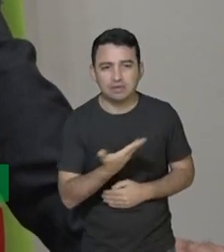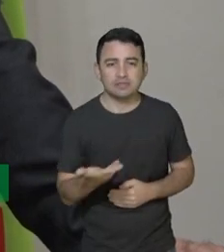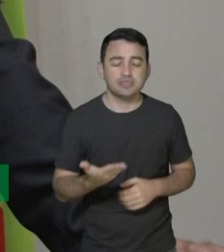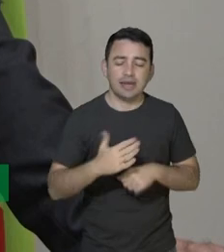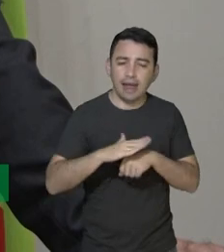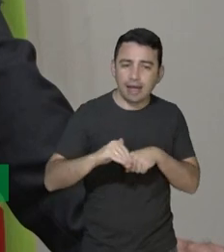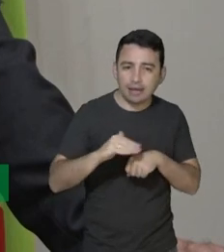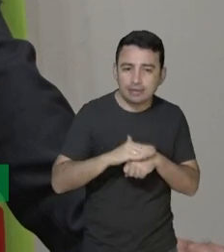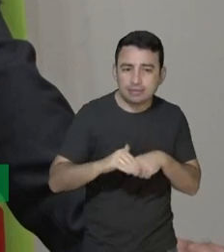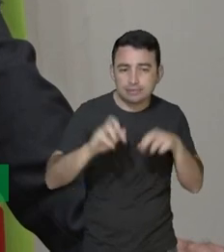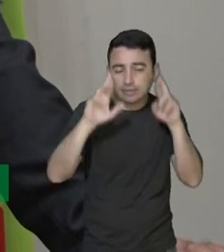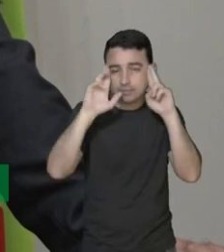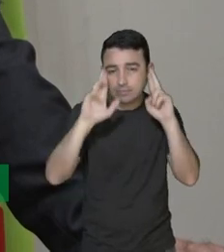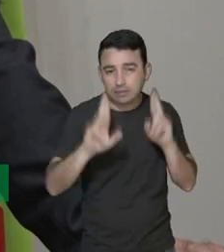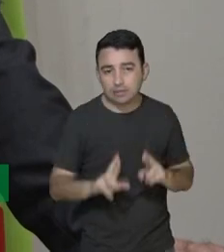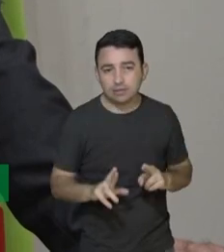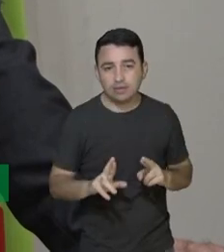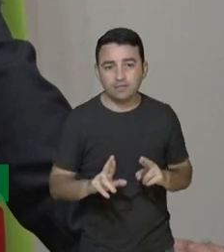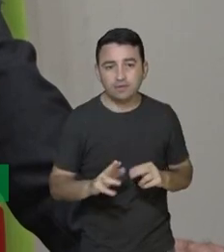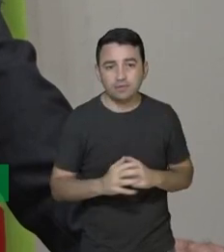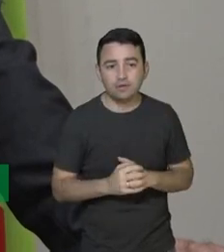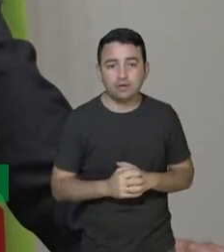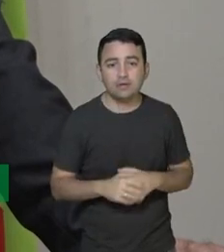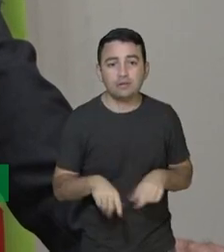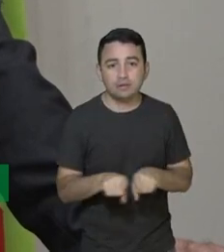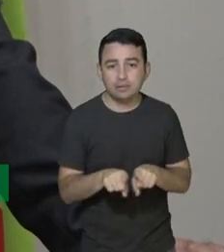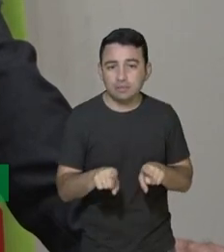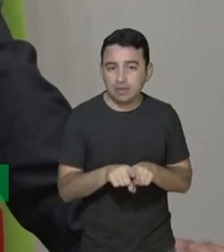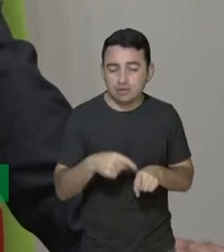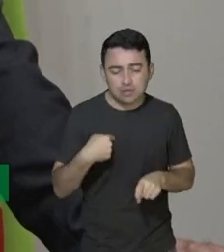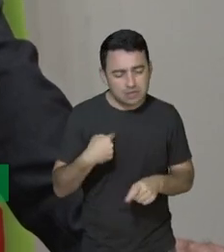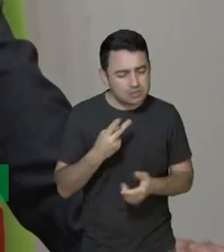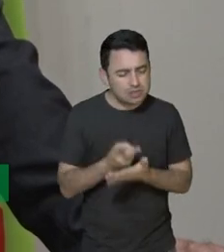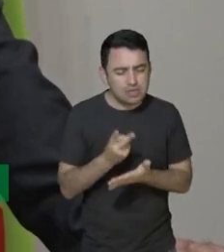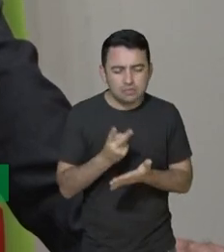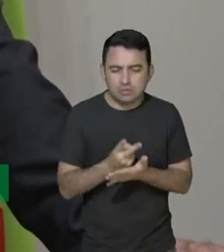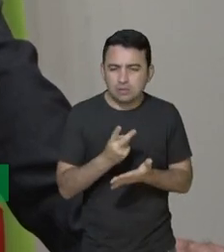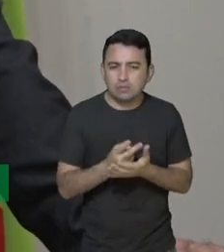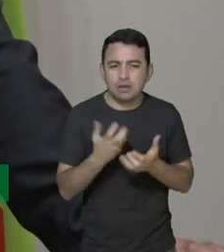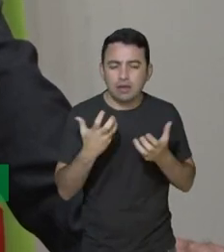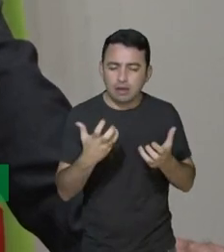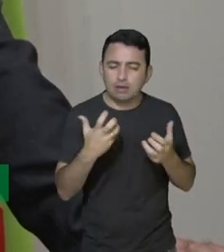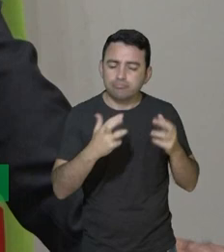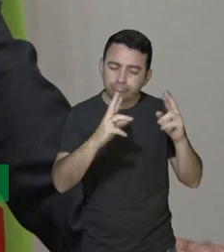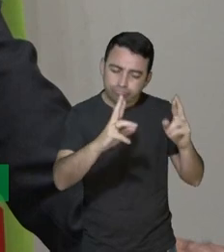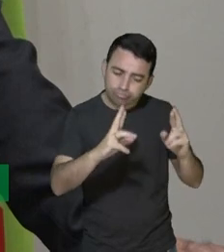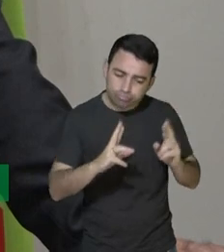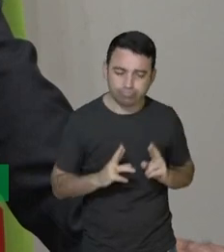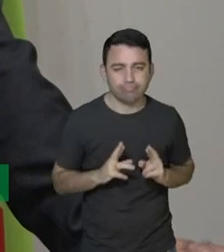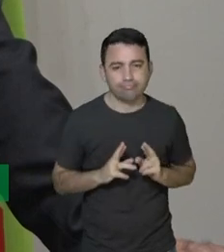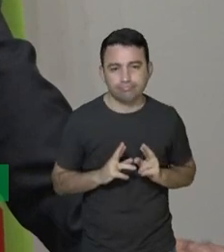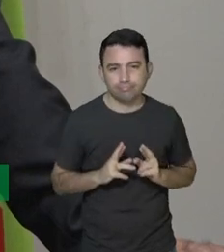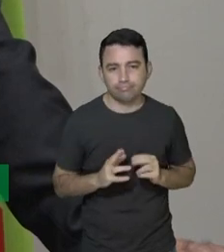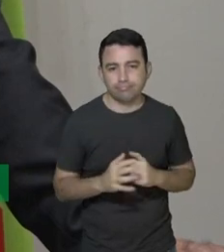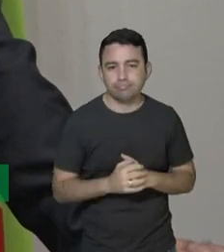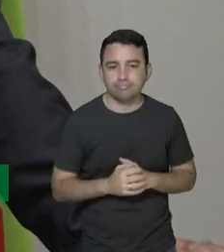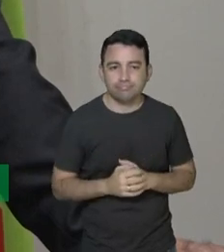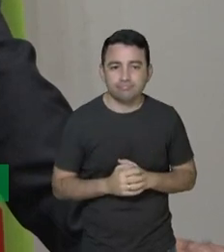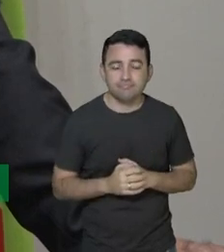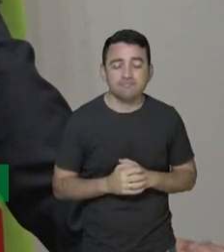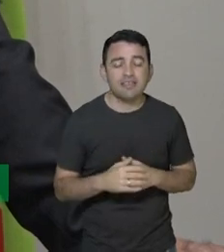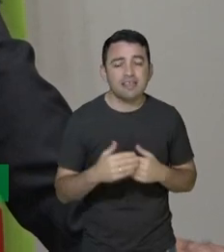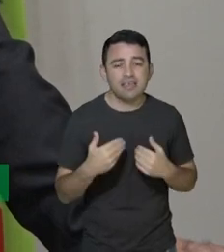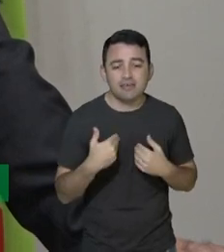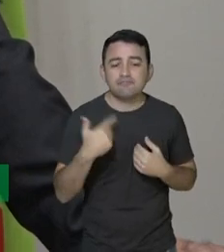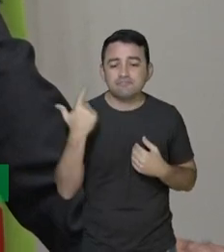carinho e do respeito, que sempre procurei dar o respeito para ser respeitado, me fez com que